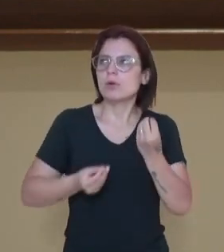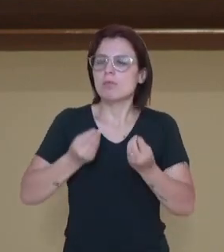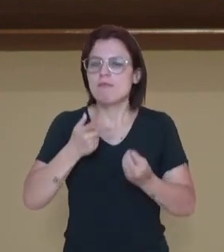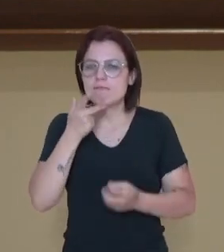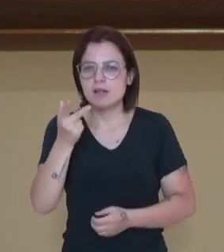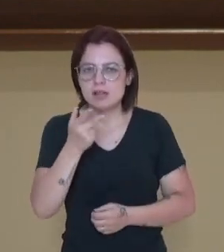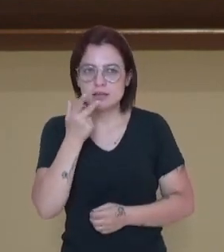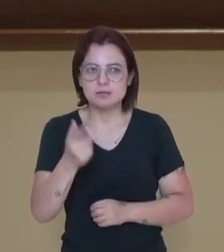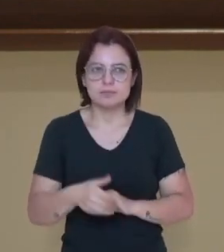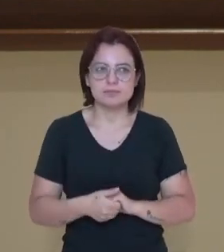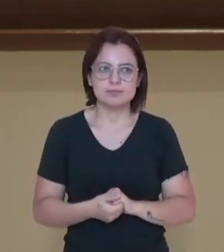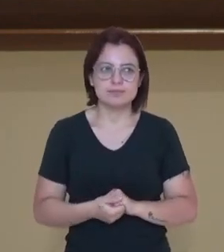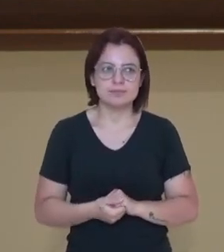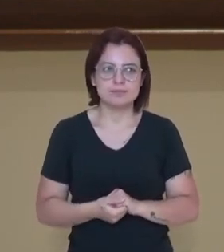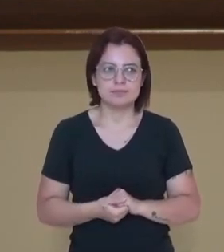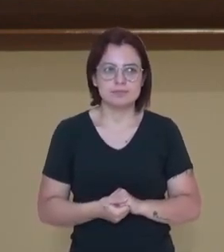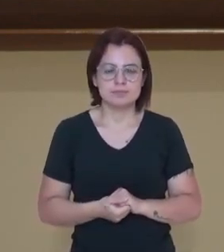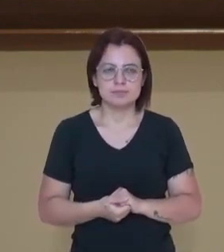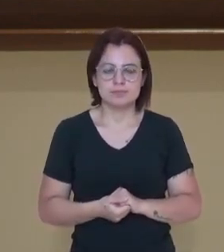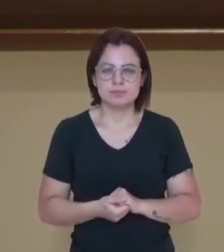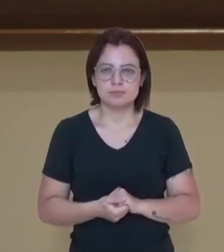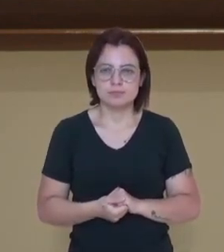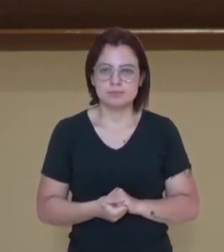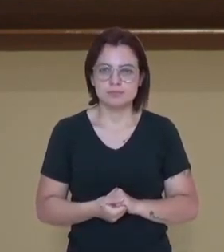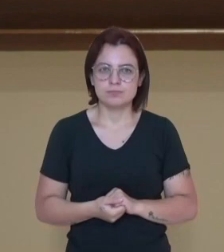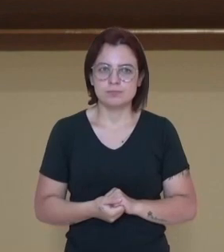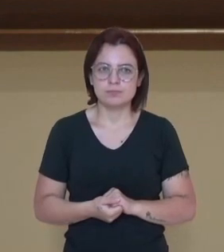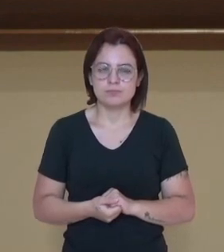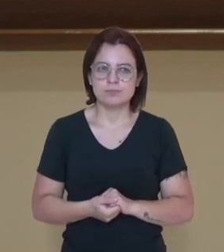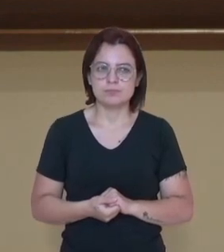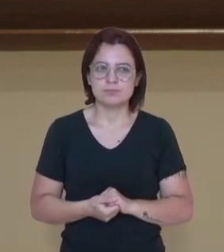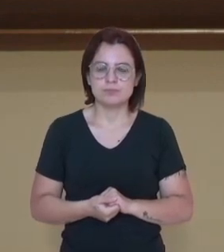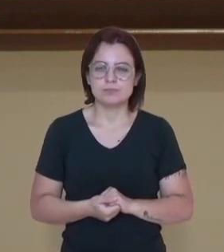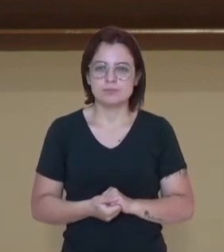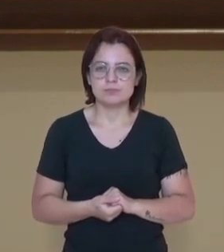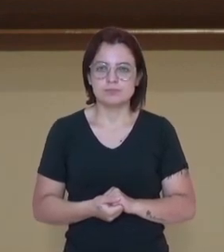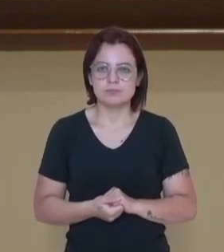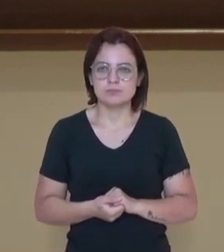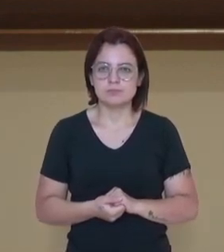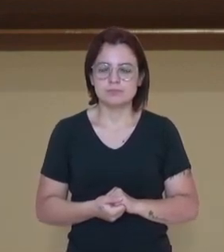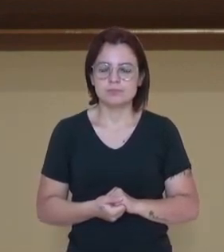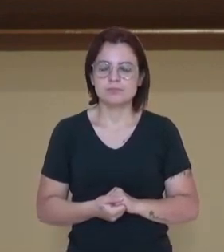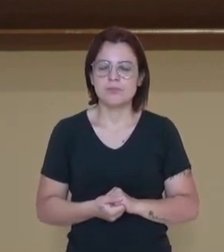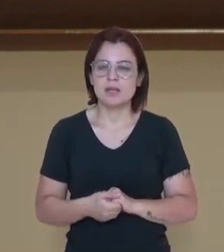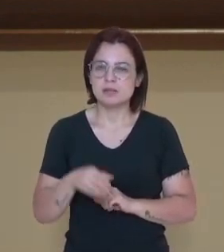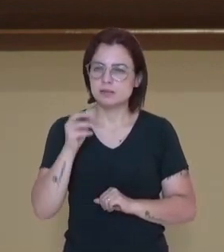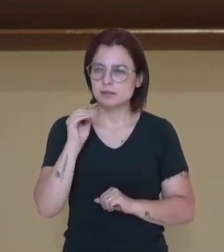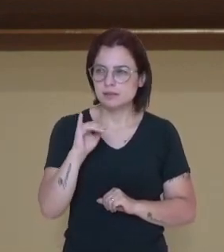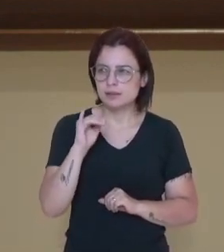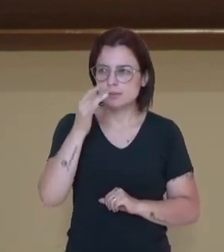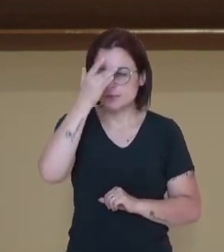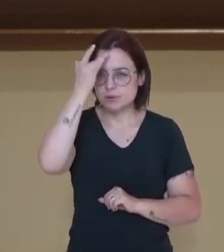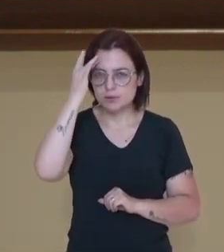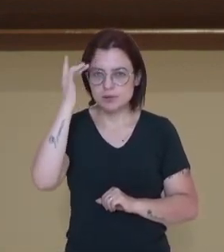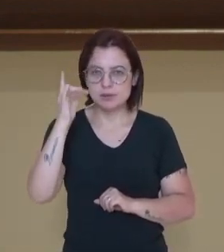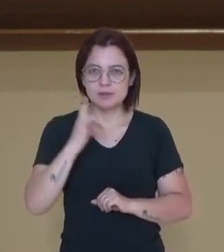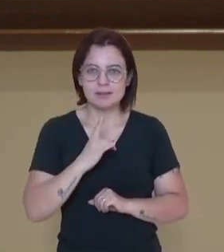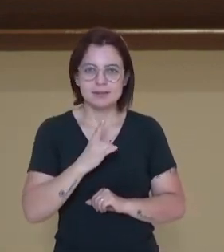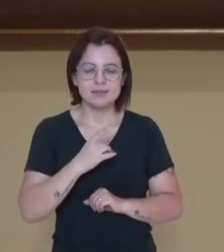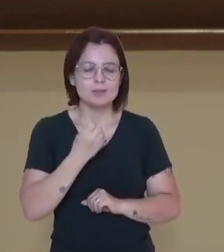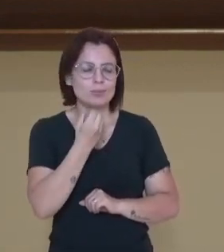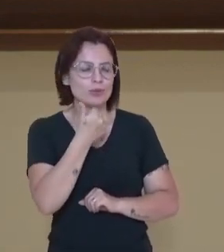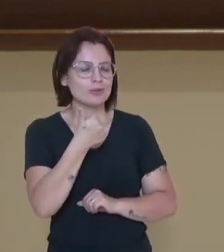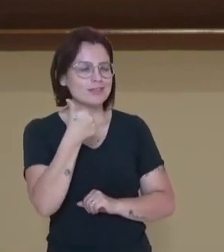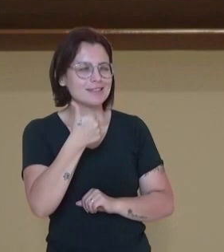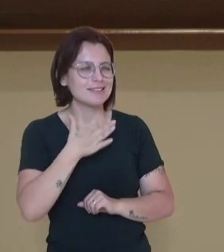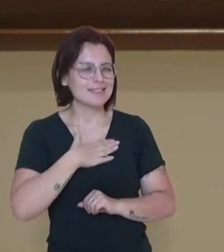entonava uma interjeição determinava se a pessoa estava de bom